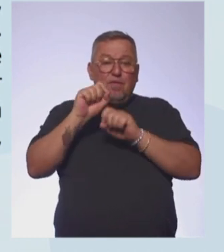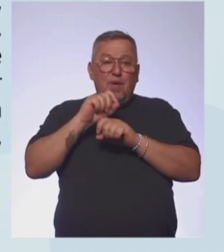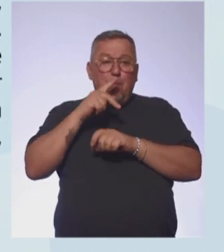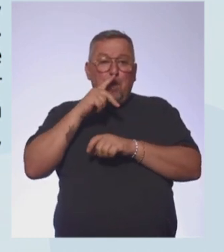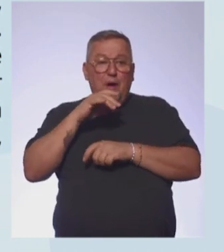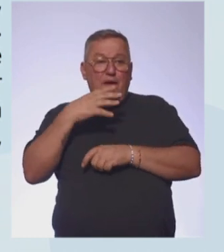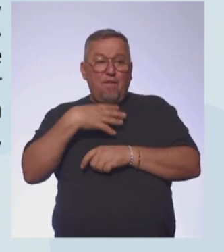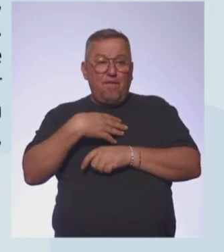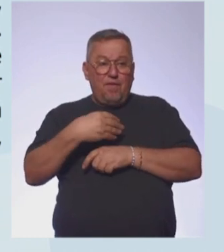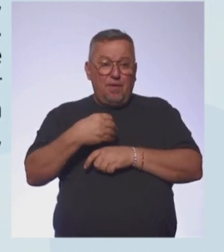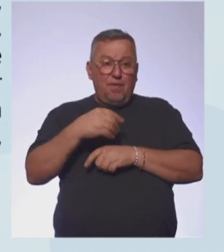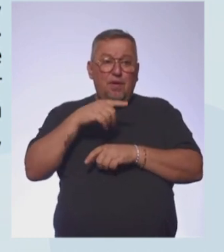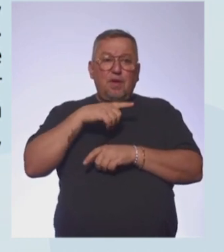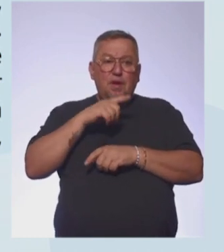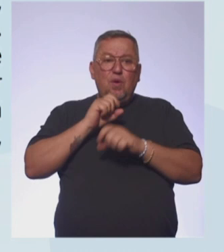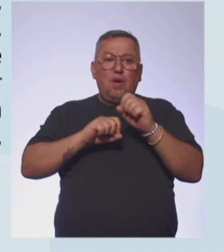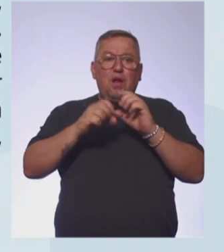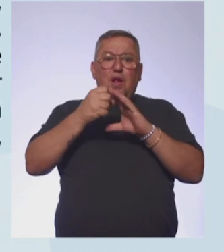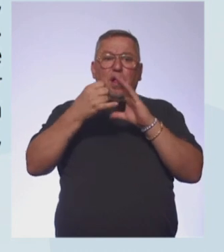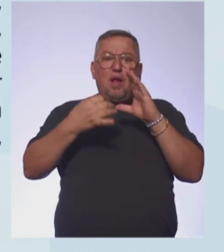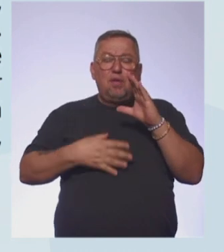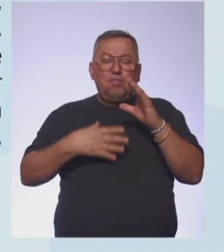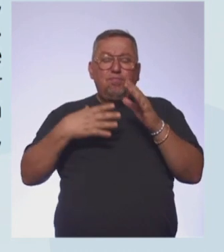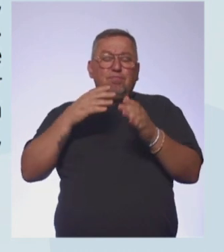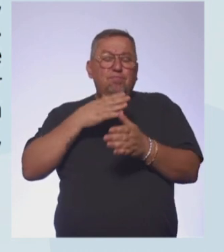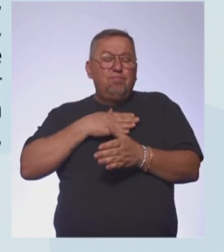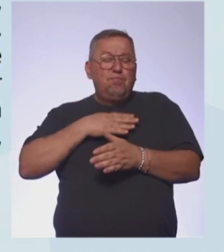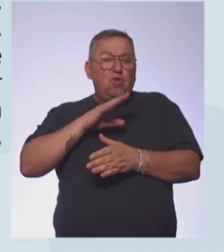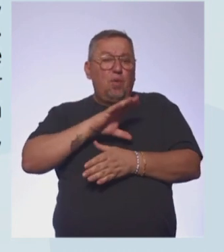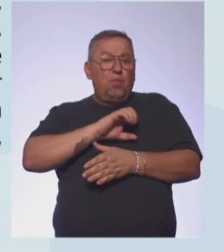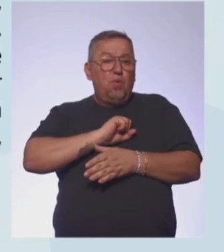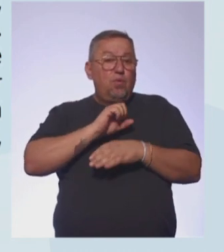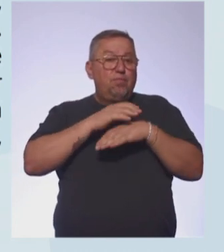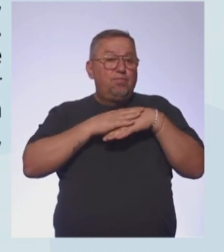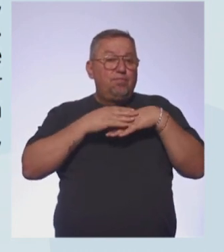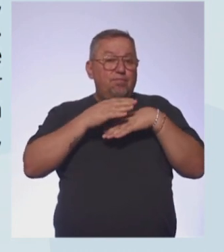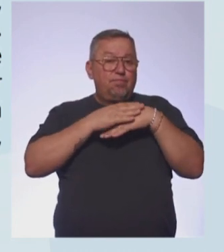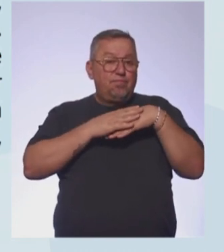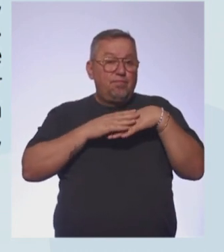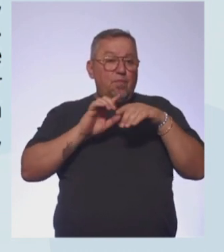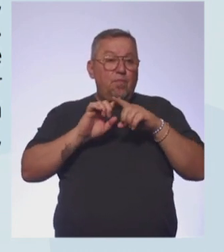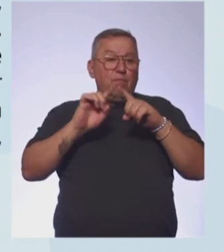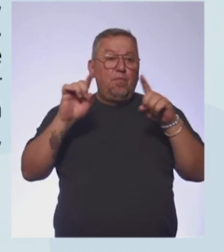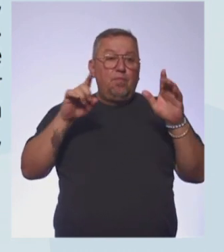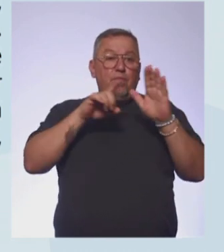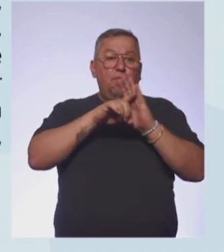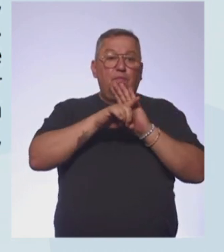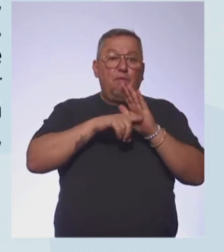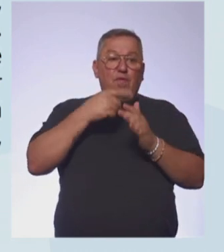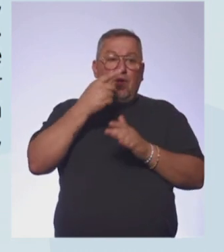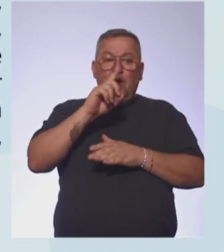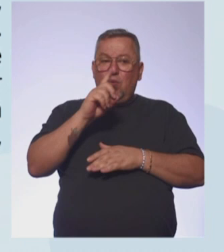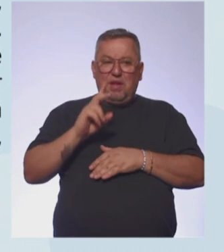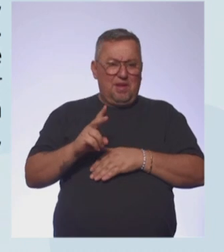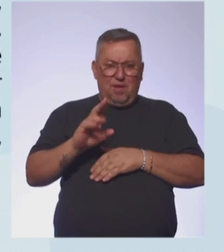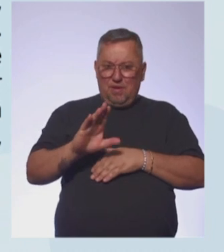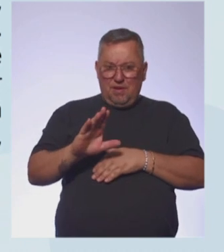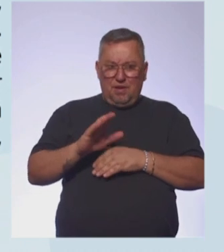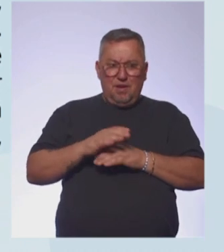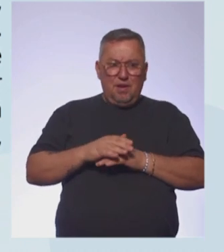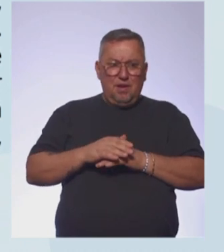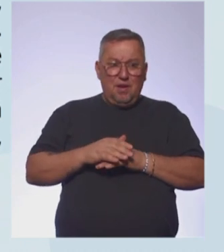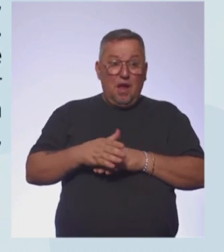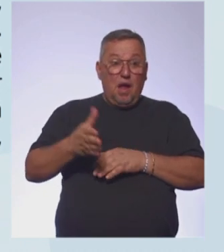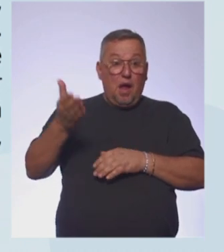e filhos, havendo, portanto, características de apego e afeto. Porém, os pesquisadores dizem que não foi sempre assim.